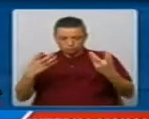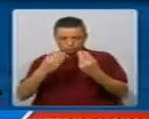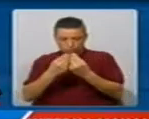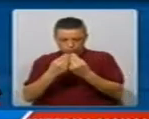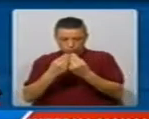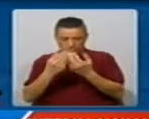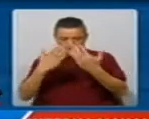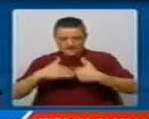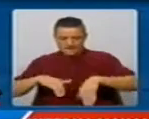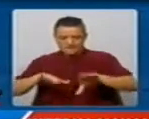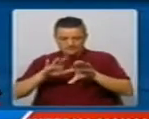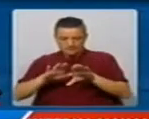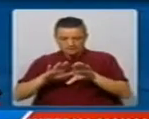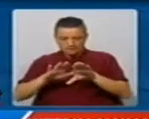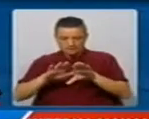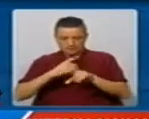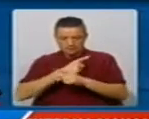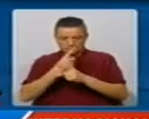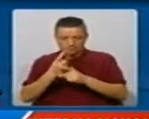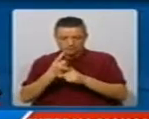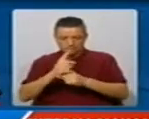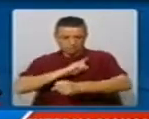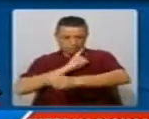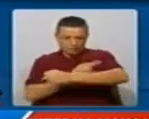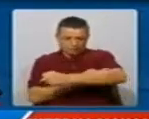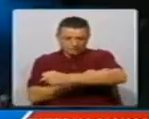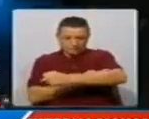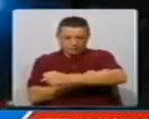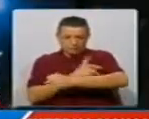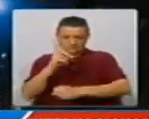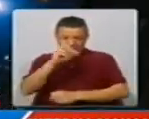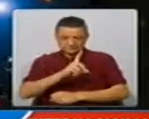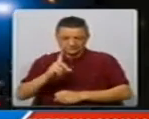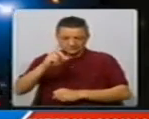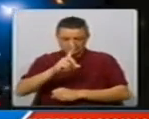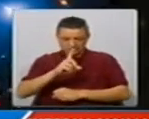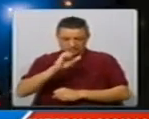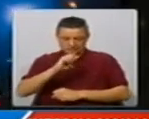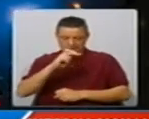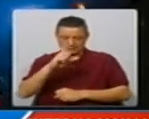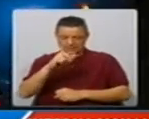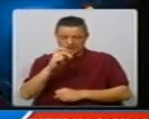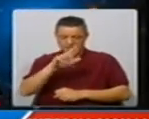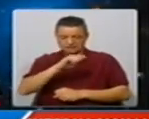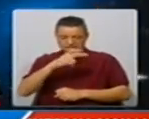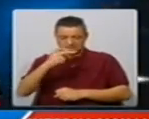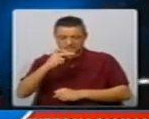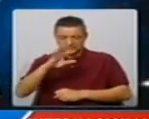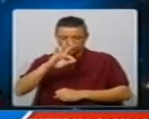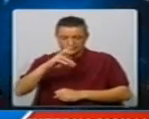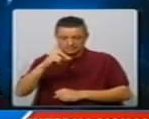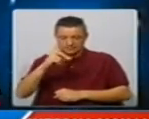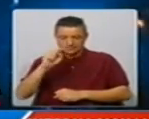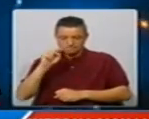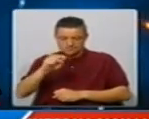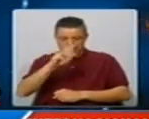galáctico, uma zona onde a força gravitacional é extremamente poderosa, e essas 6 galáxias, aproximadamente 6 galáxias, e há coisa de entre 4 a 6 mil milhões